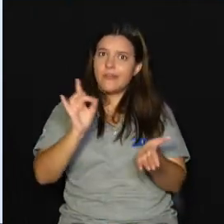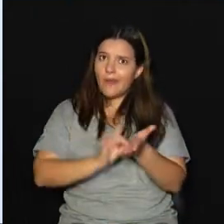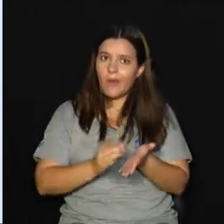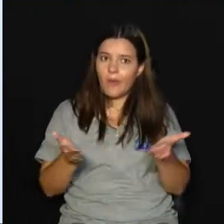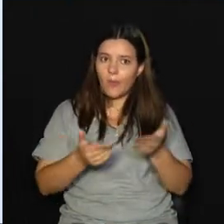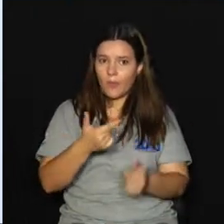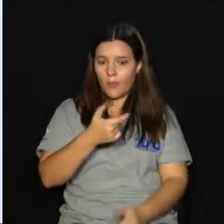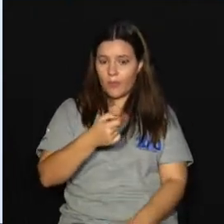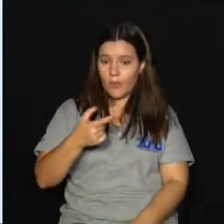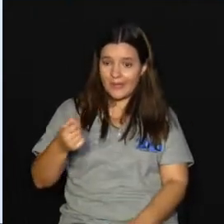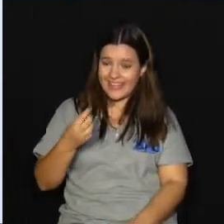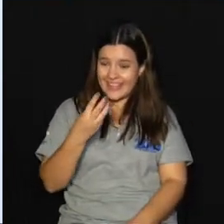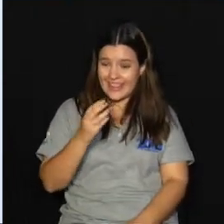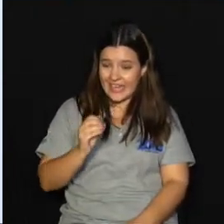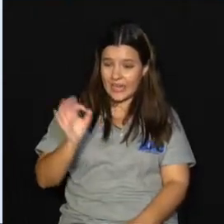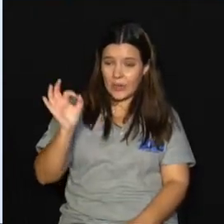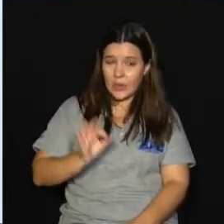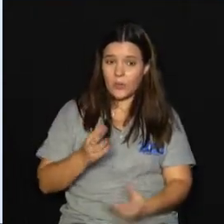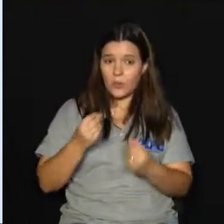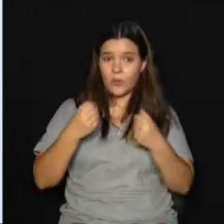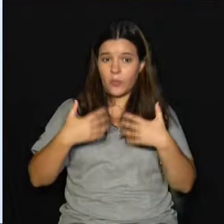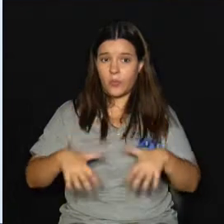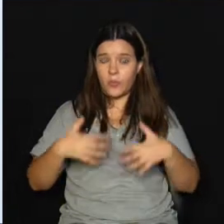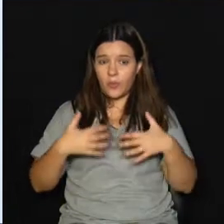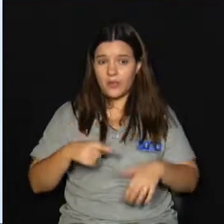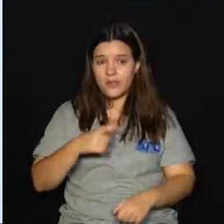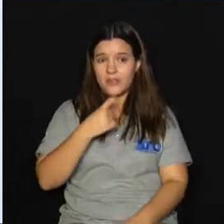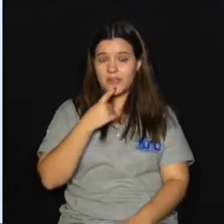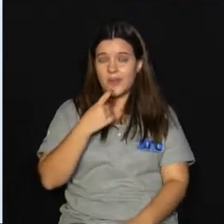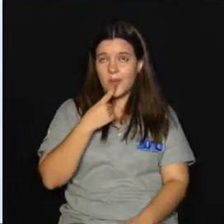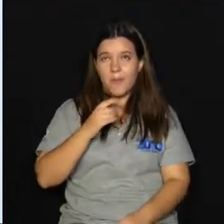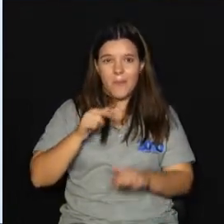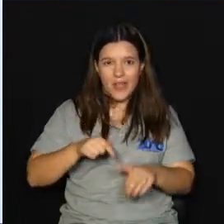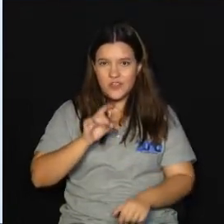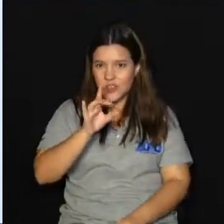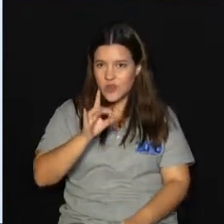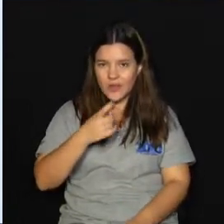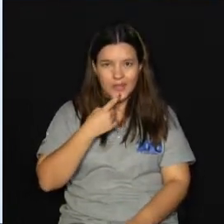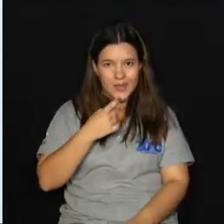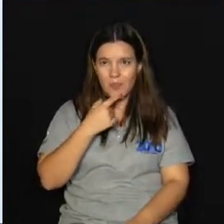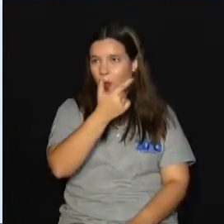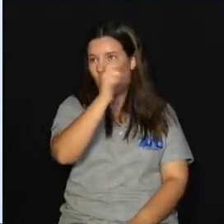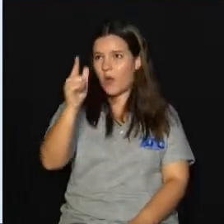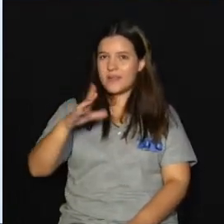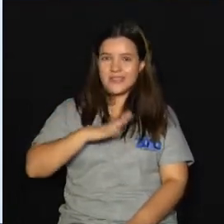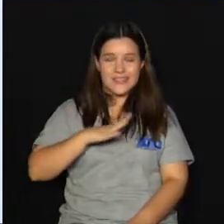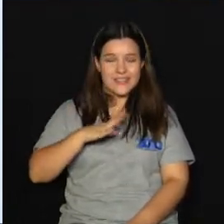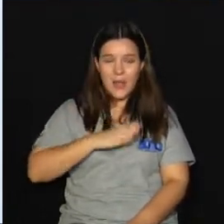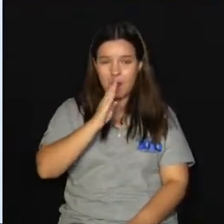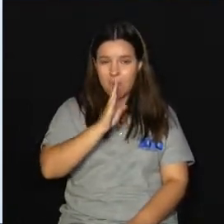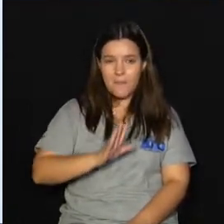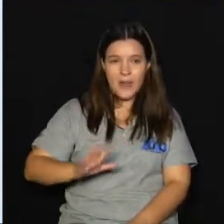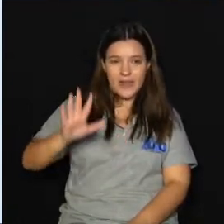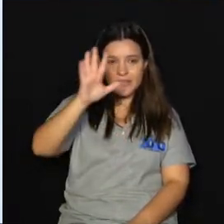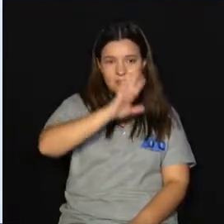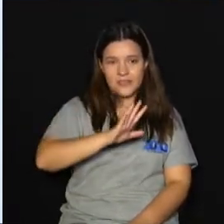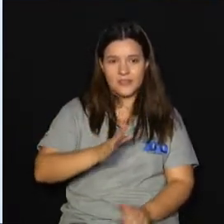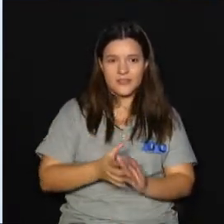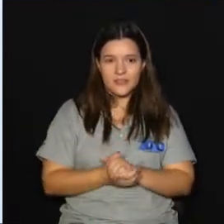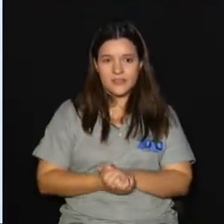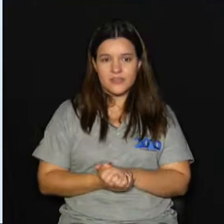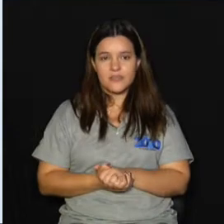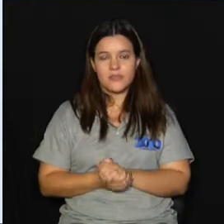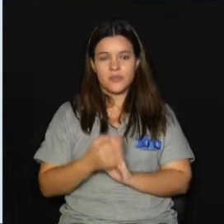a abstenção foi muito grande e o que aconteceu em Campinas é o que aconteceu em outras capitais no Brasil inteiro. A gente, São Paulo